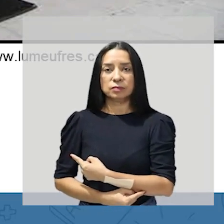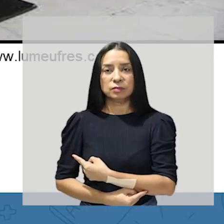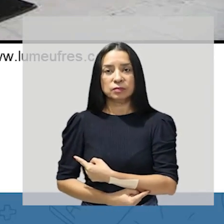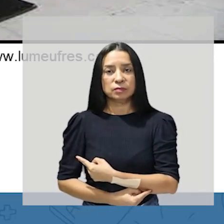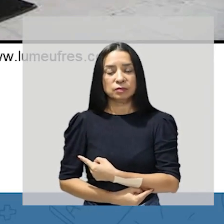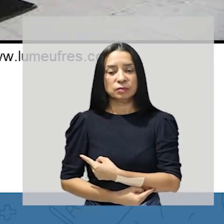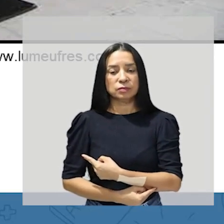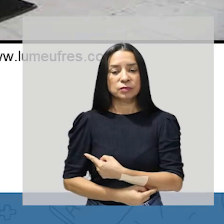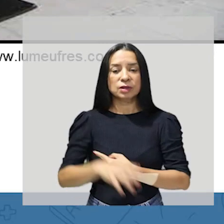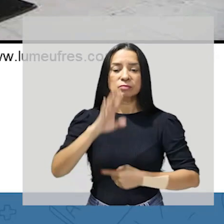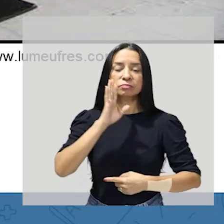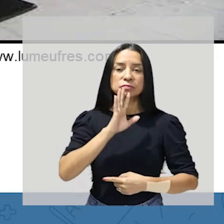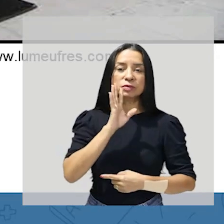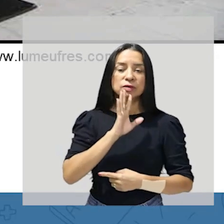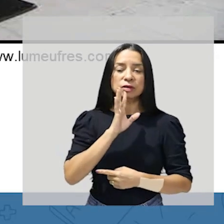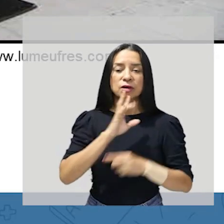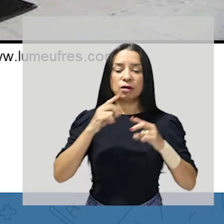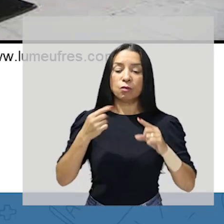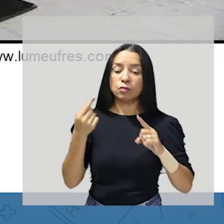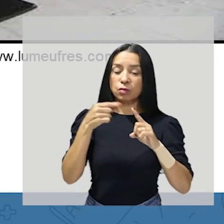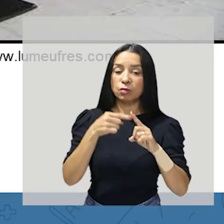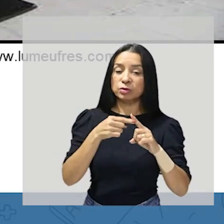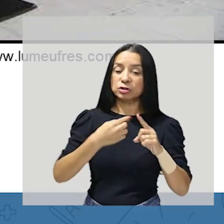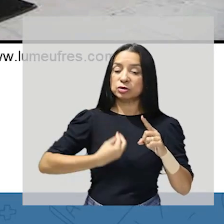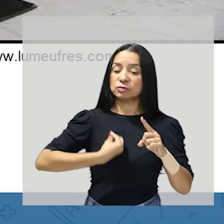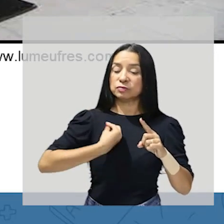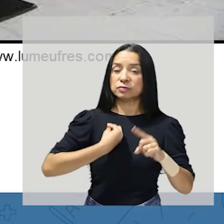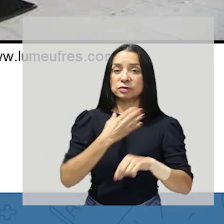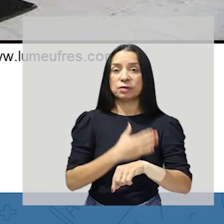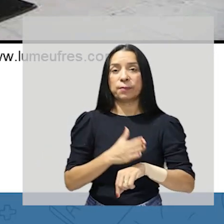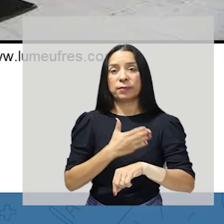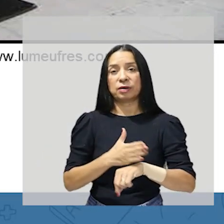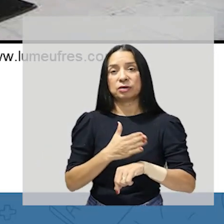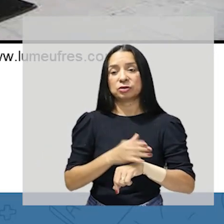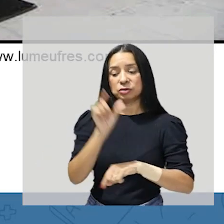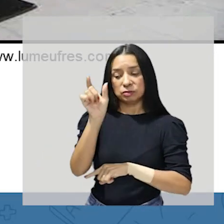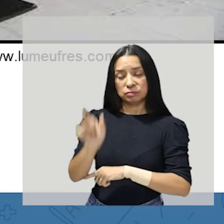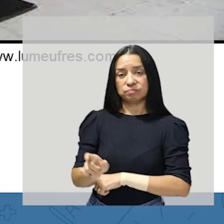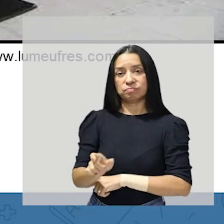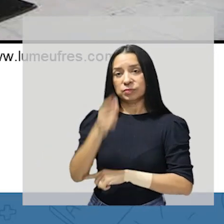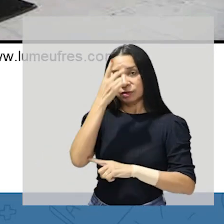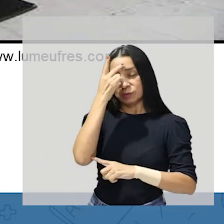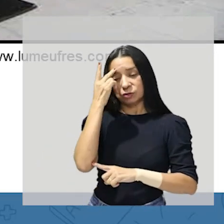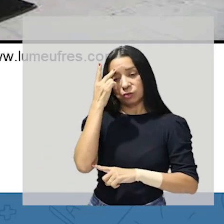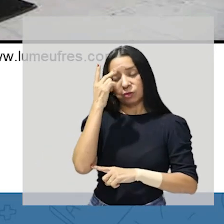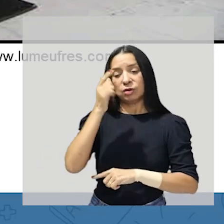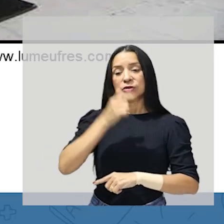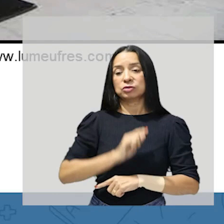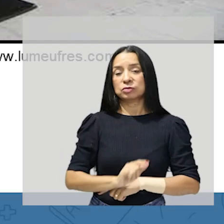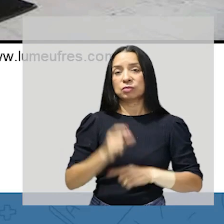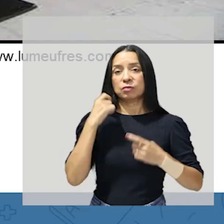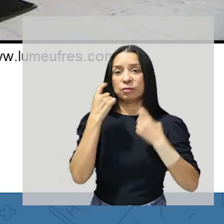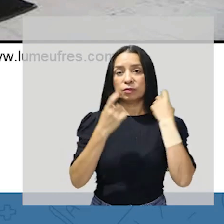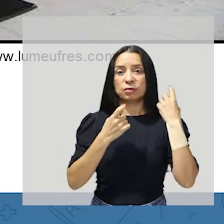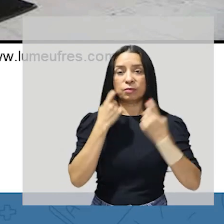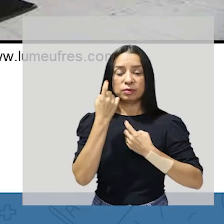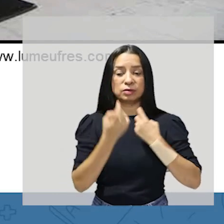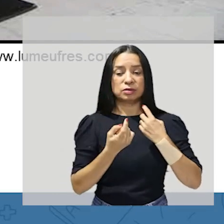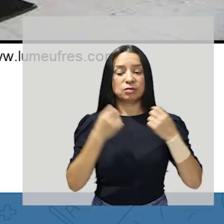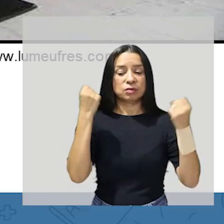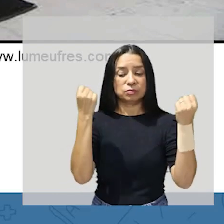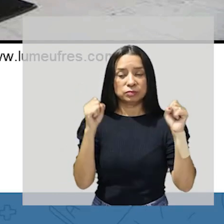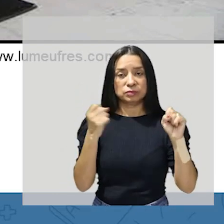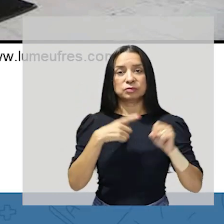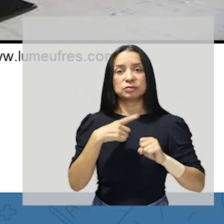competitividade. Aqui é legal, aqui visa uma vivência prática do indivíduo. Mais uma vez, aquela preocupação que a educação